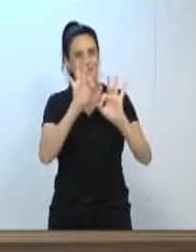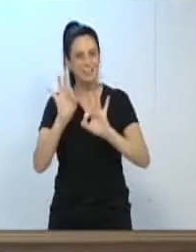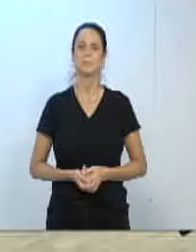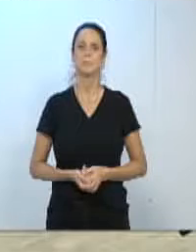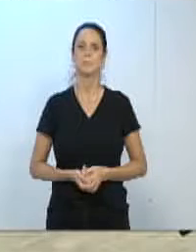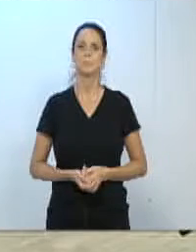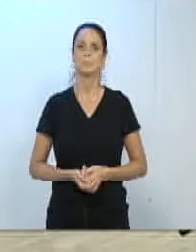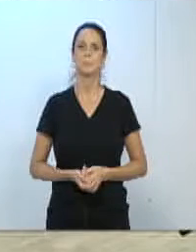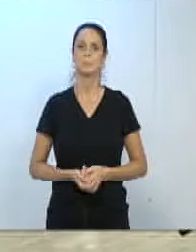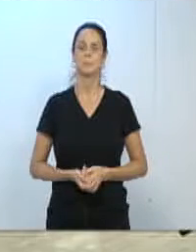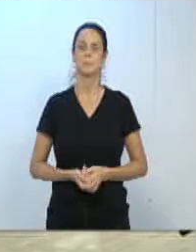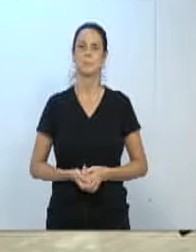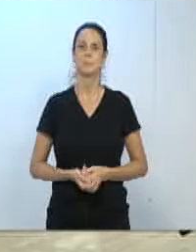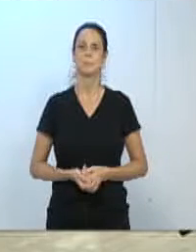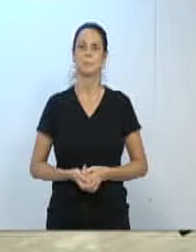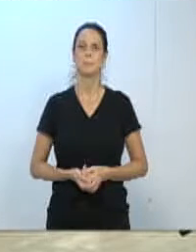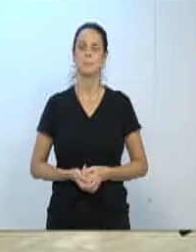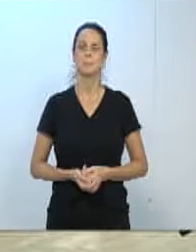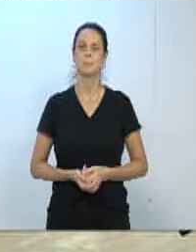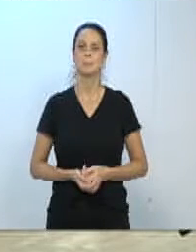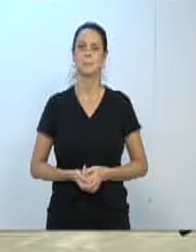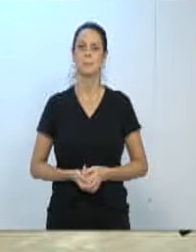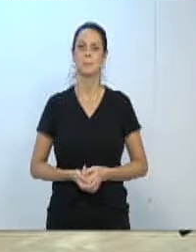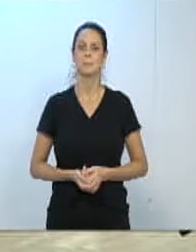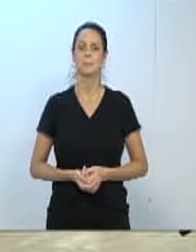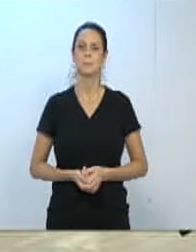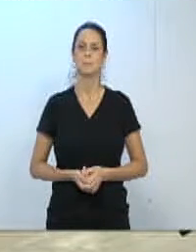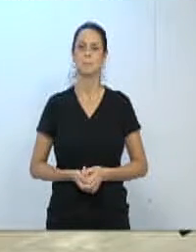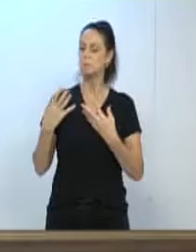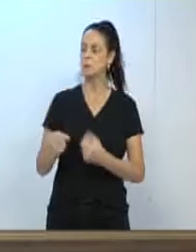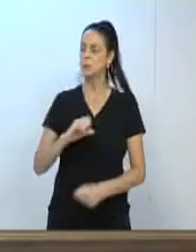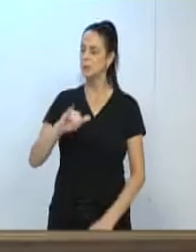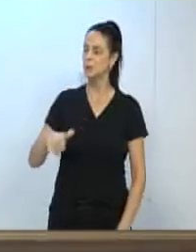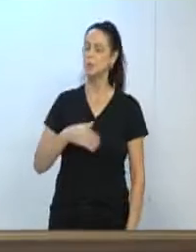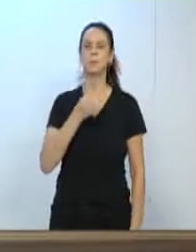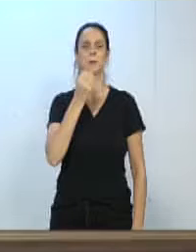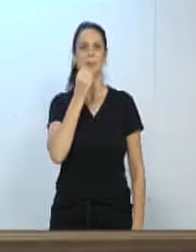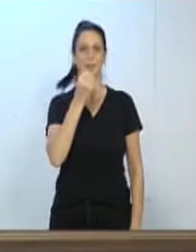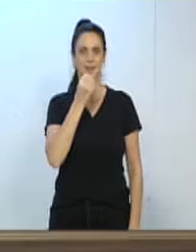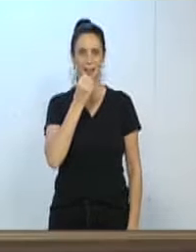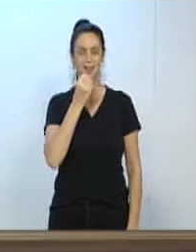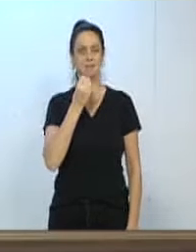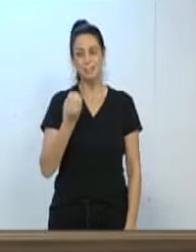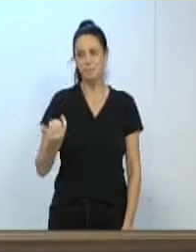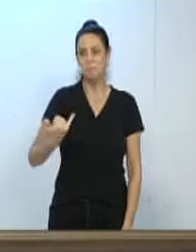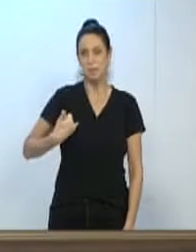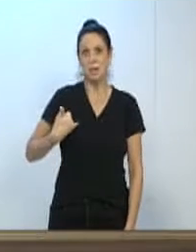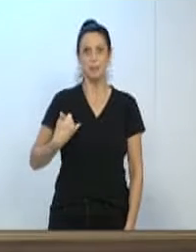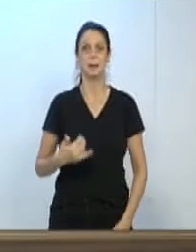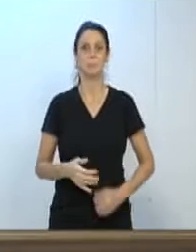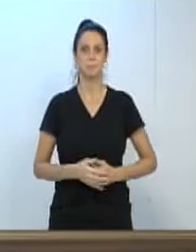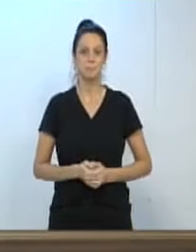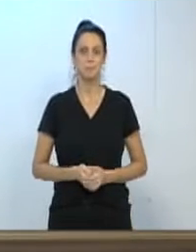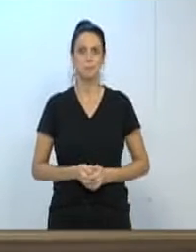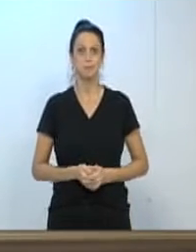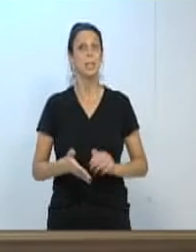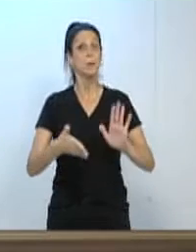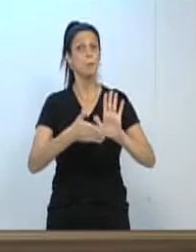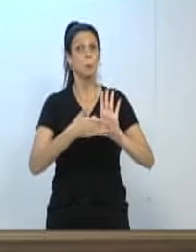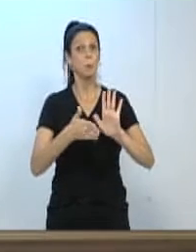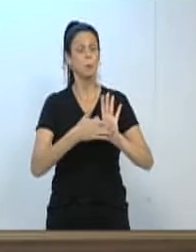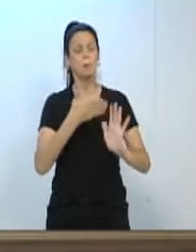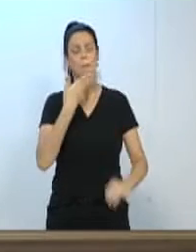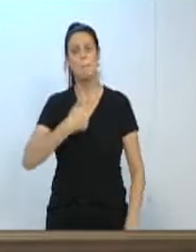que também usaram A Tribuna Livre deixando registradas as demandas da escola nossas faltas